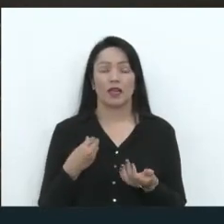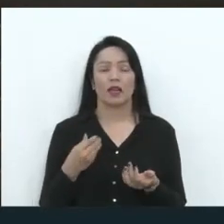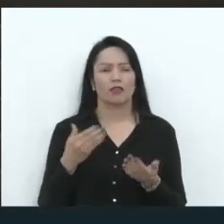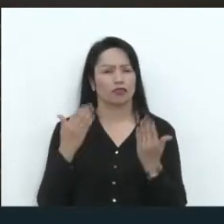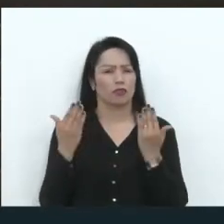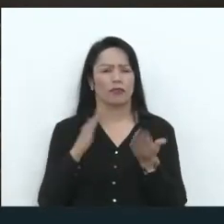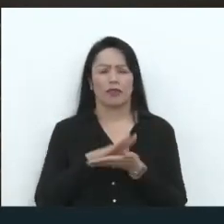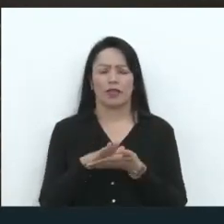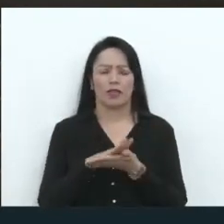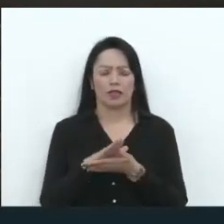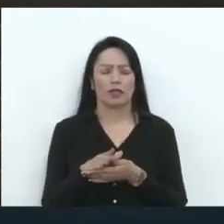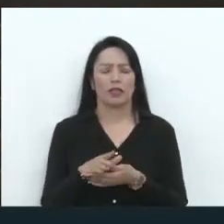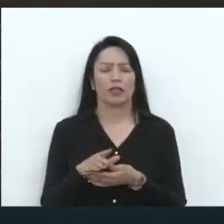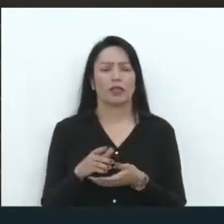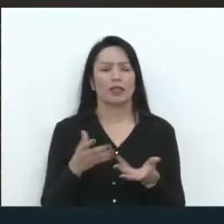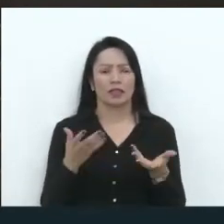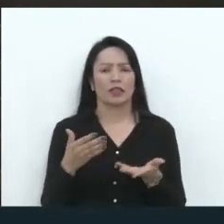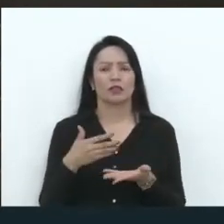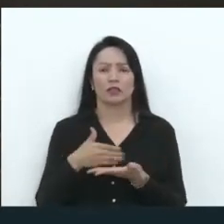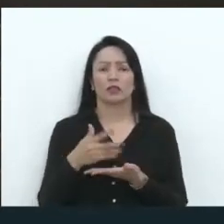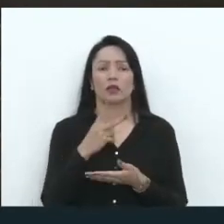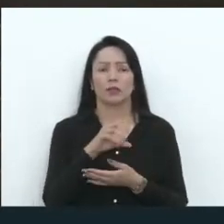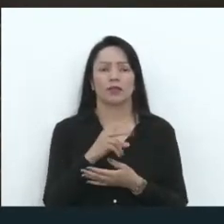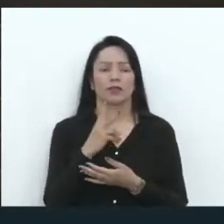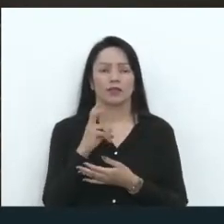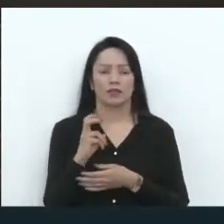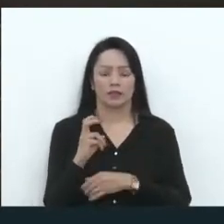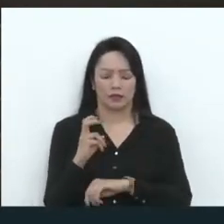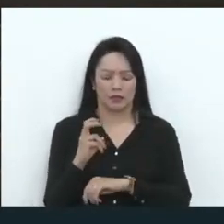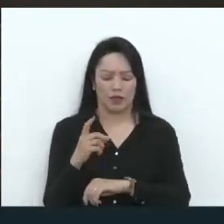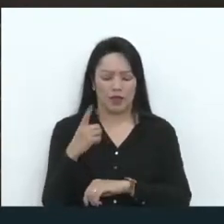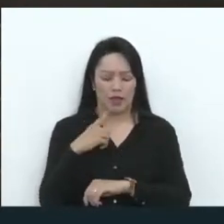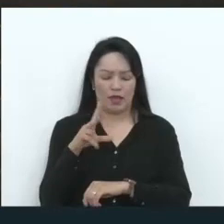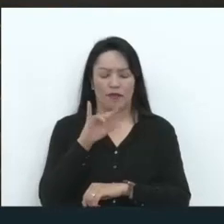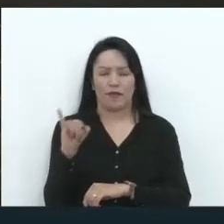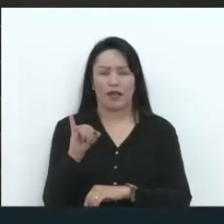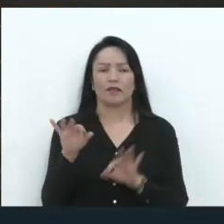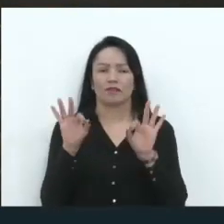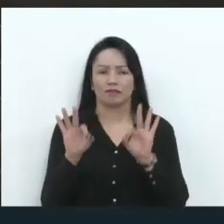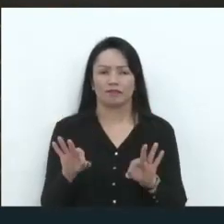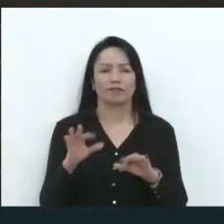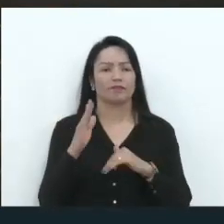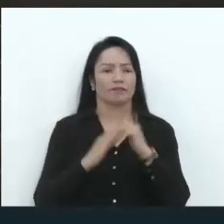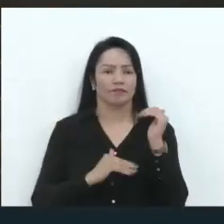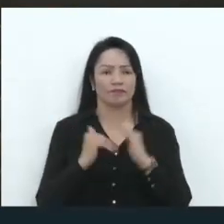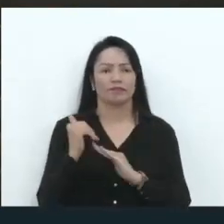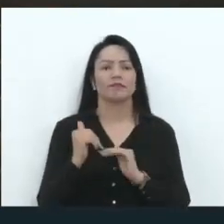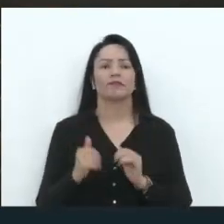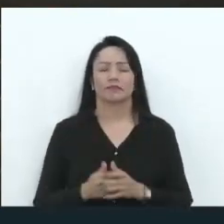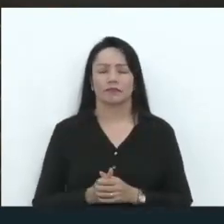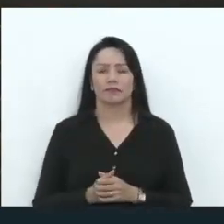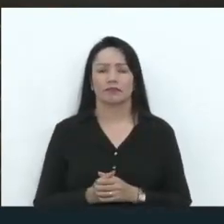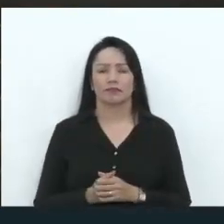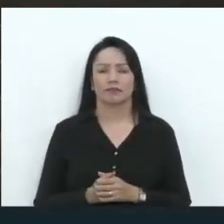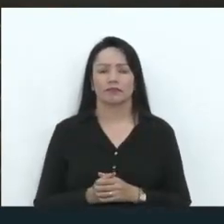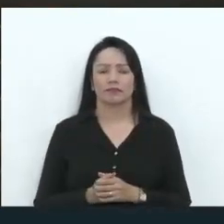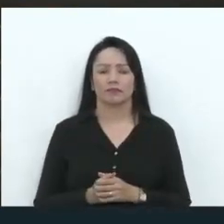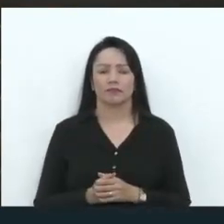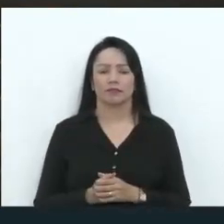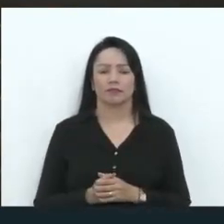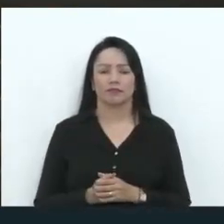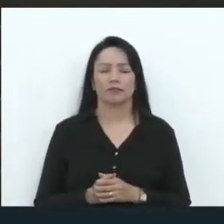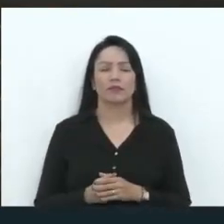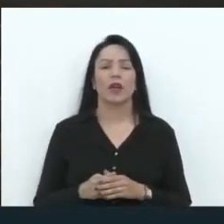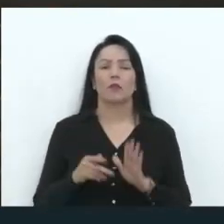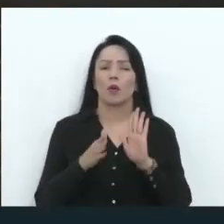que, se Deus quiser, a partir de 2025, você vai estar aqui de forma efetiva e propondo aqui, né, os